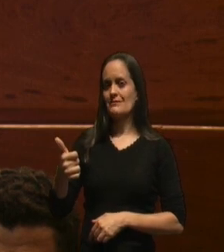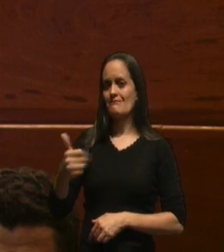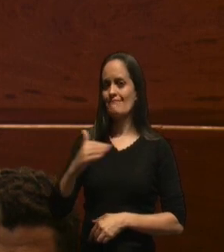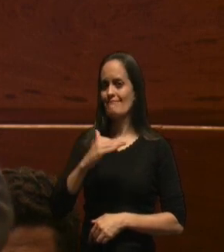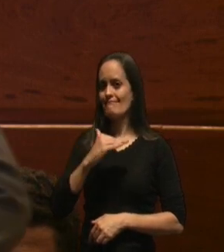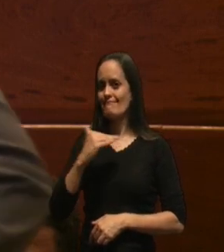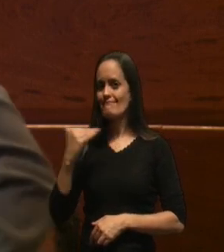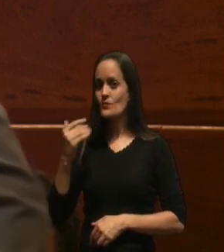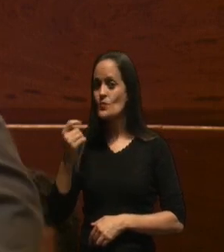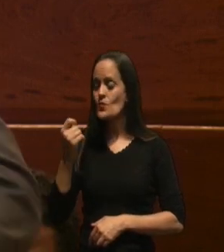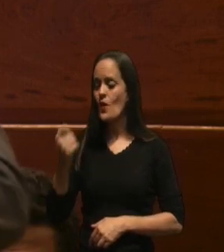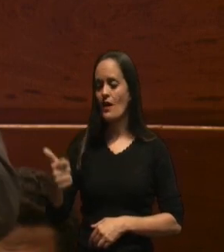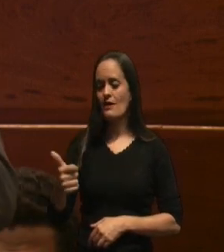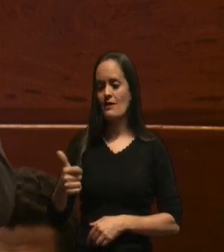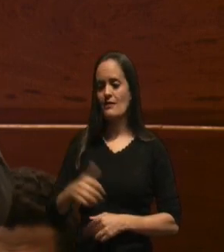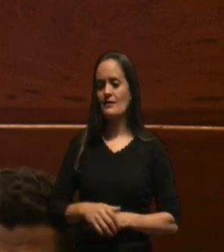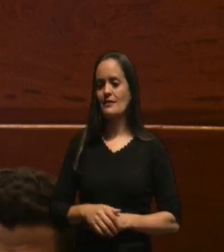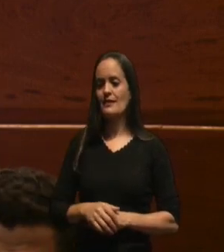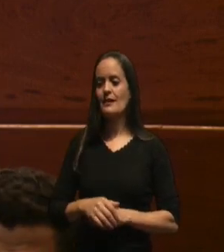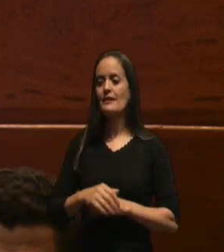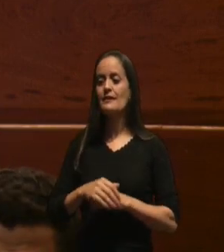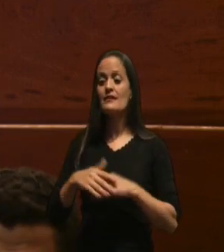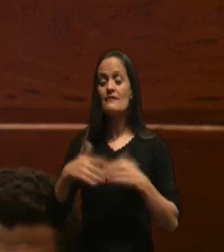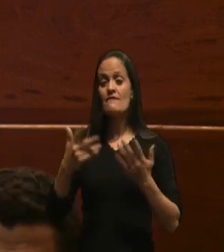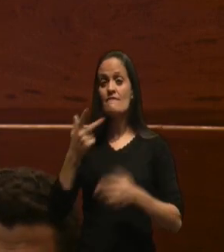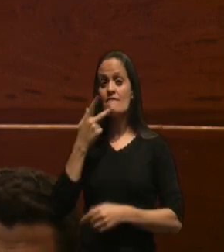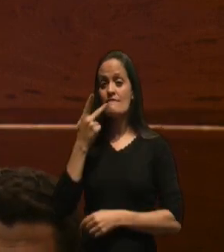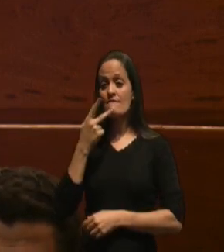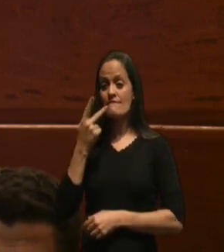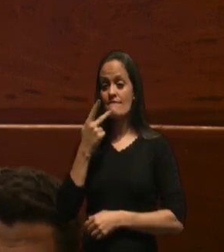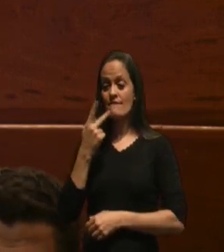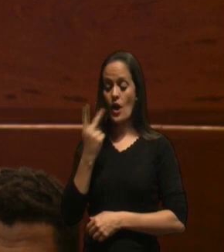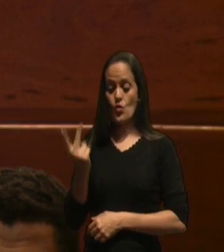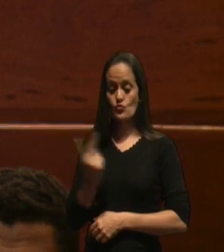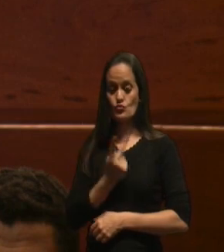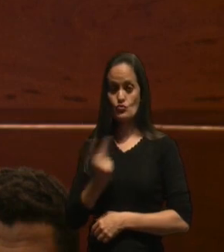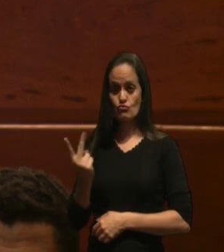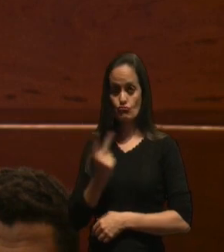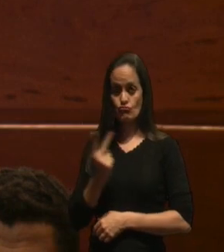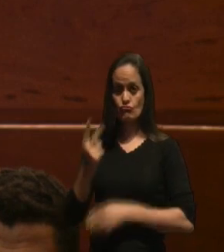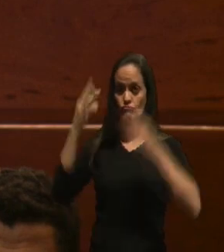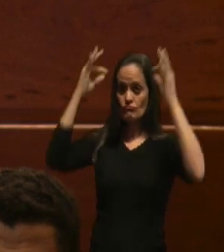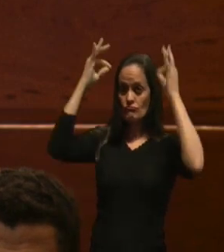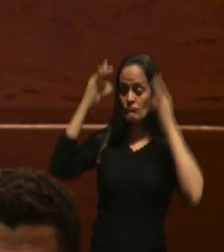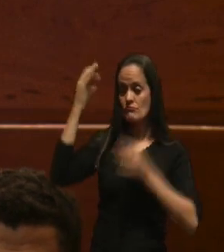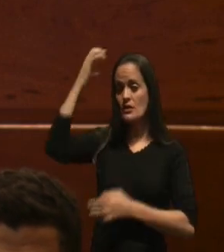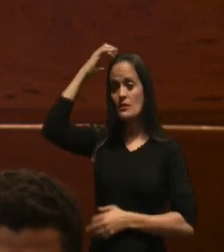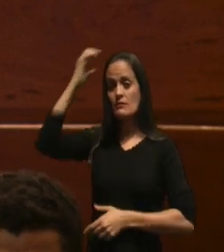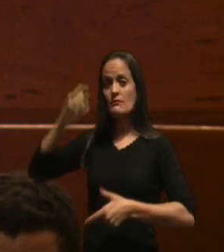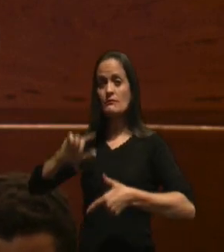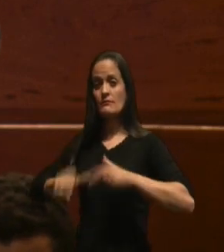mostra claramente que quando Acabe e Josafá foram para a batalha contra Ramote de Gileade,